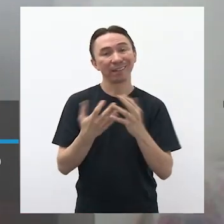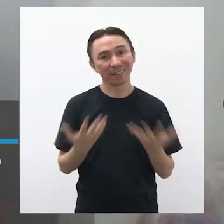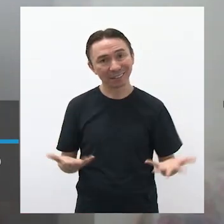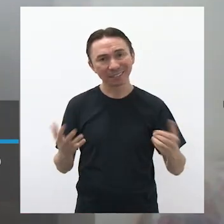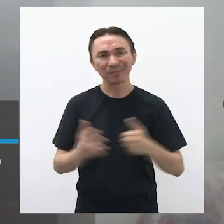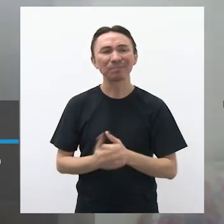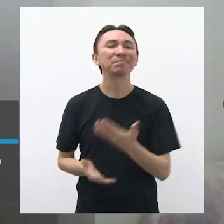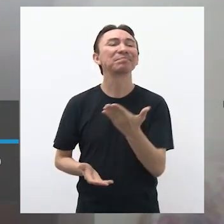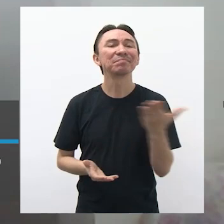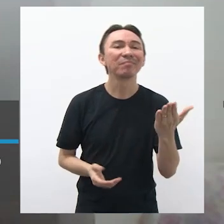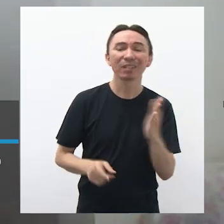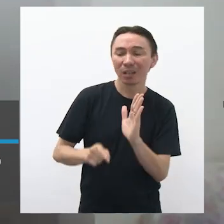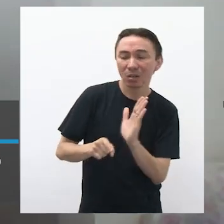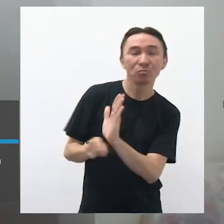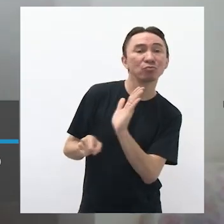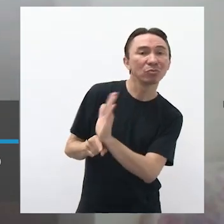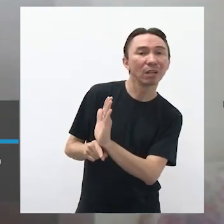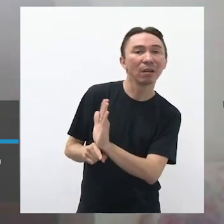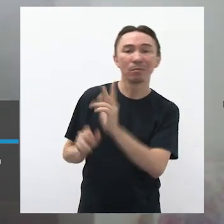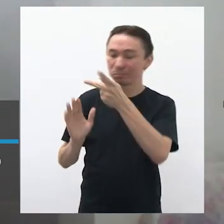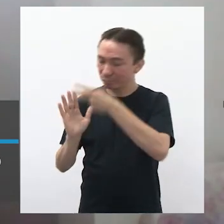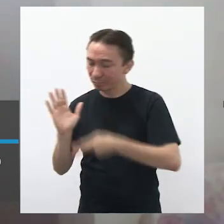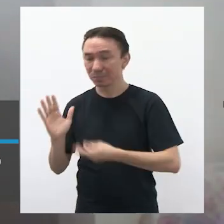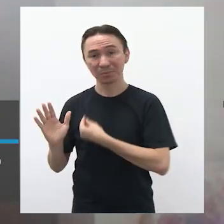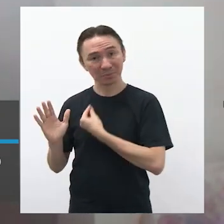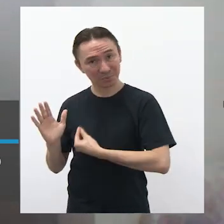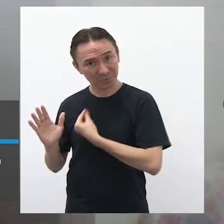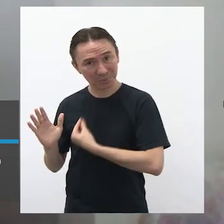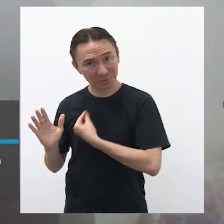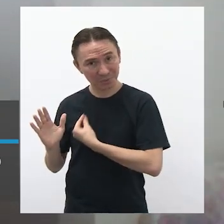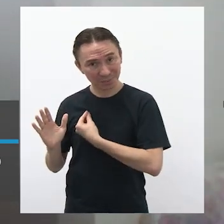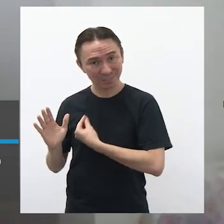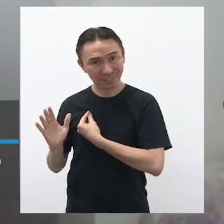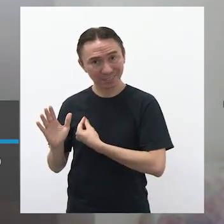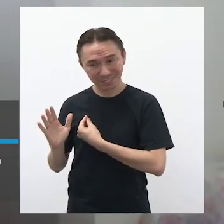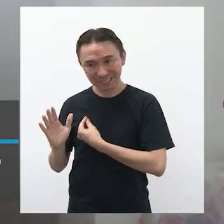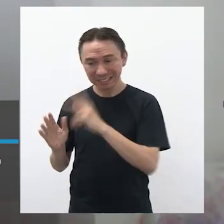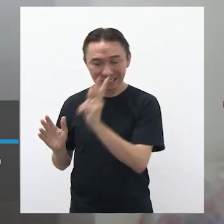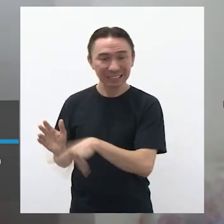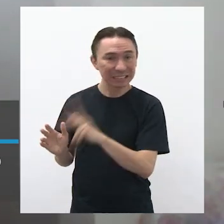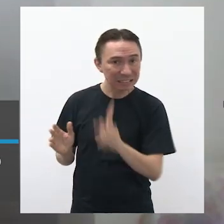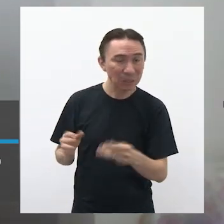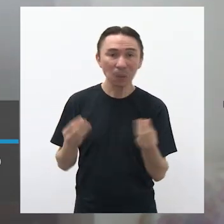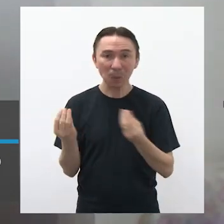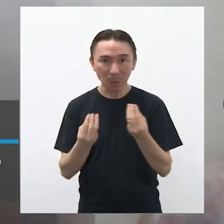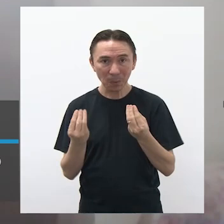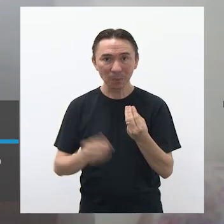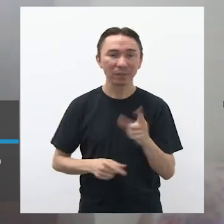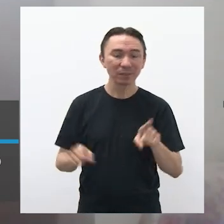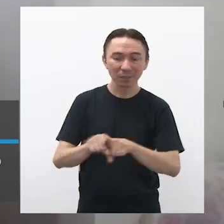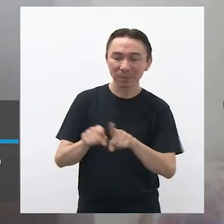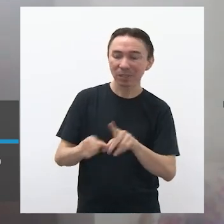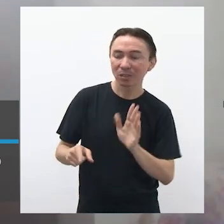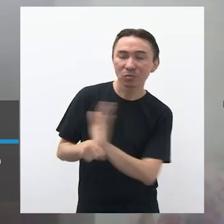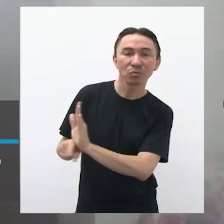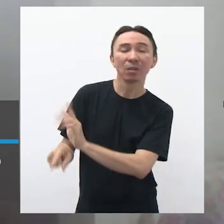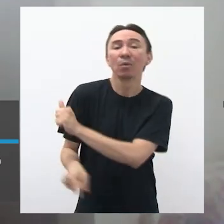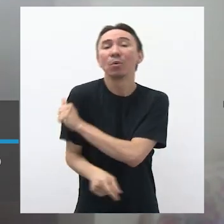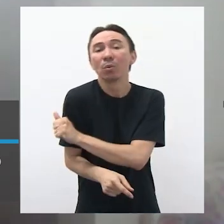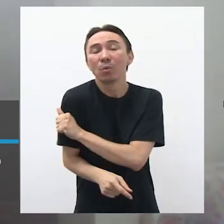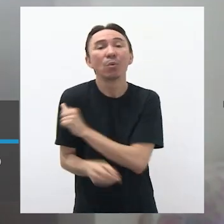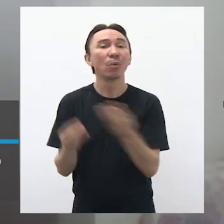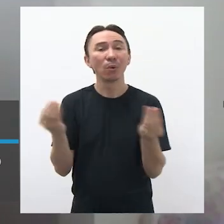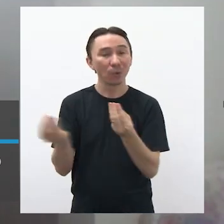que vocês trouxessem essas duas. Como é que a gente ajuda o nosso estudante a significar e dar sentido? Como é que a gente também pode apoiar os